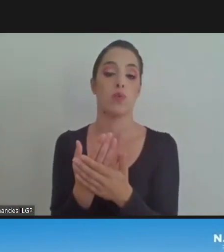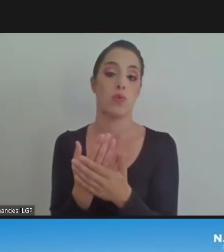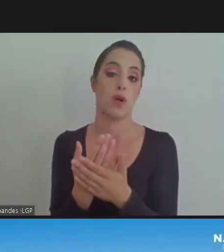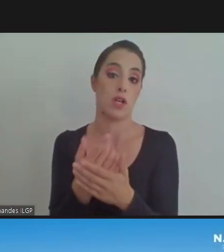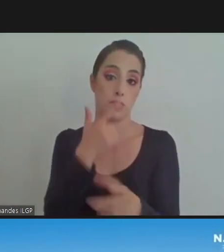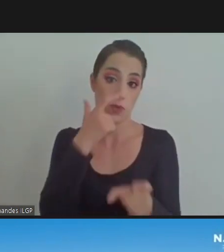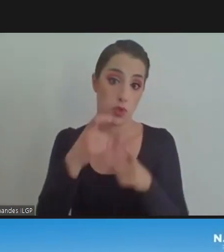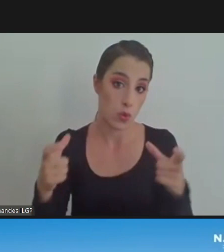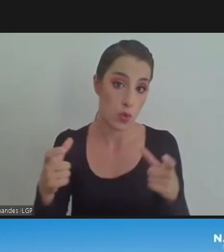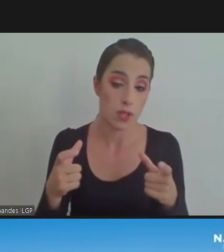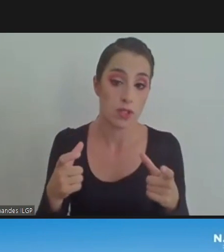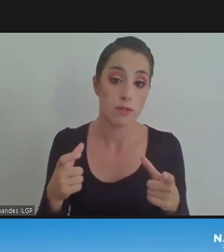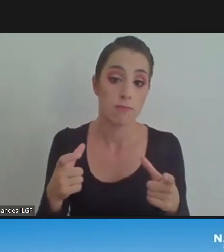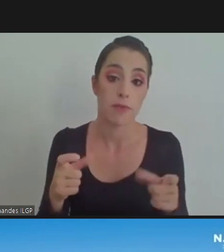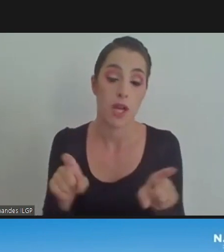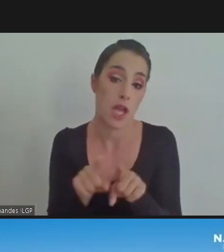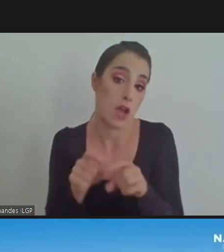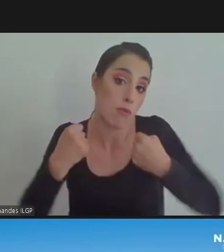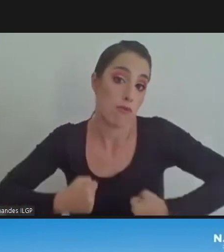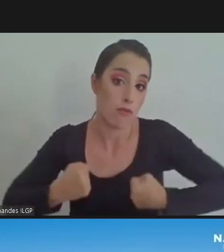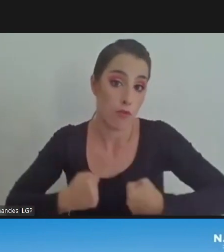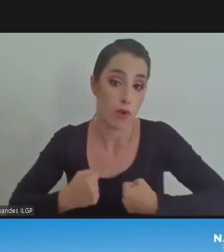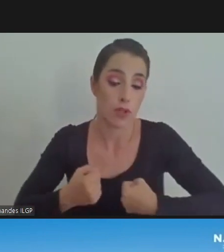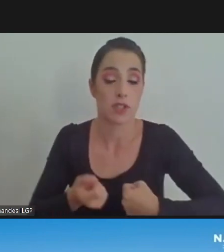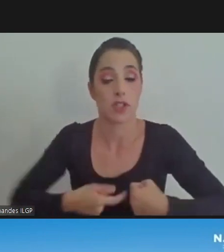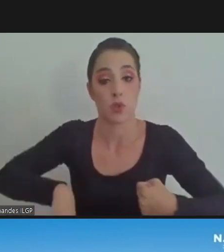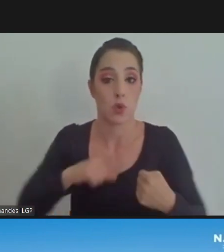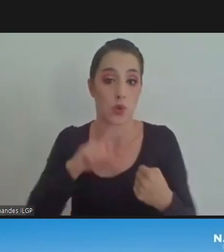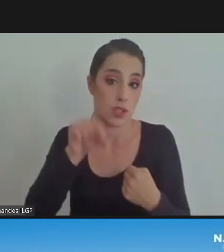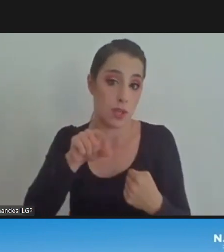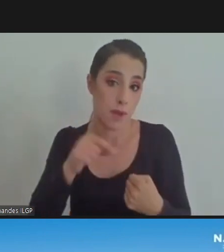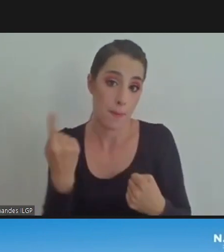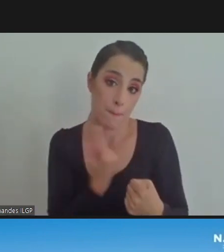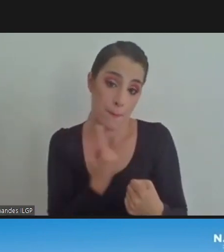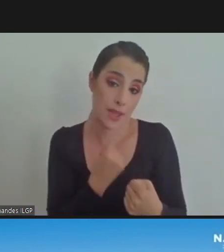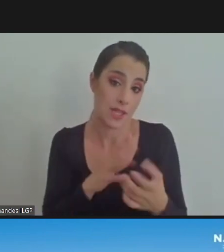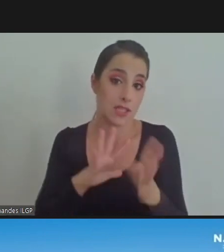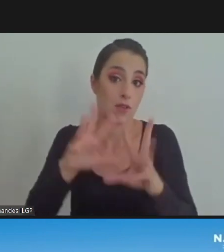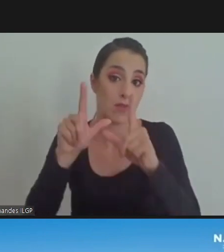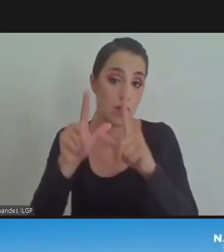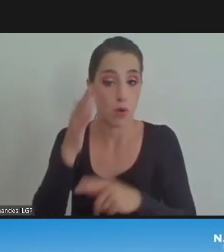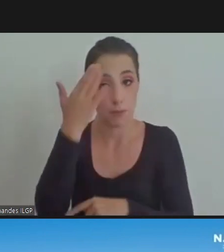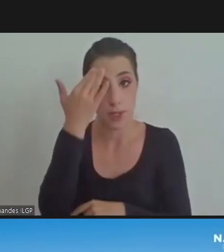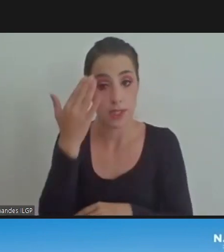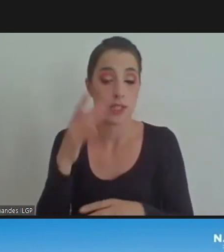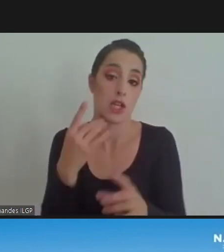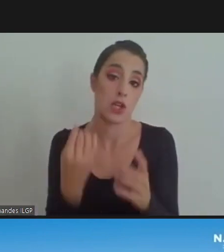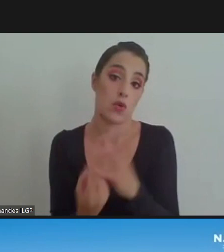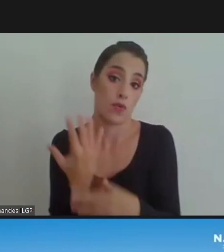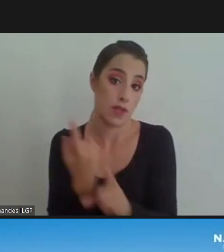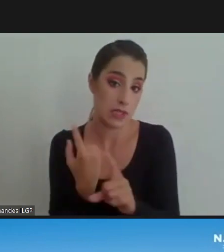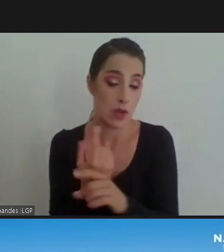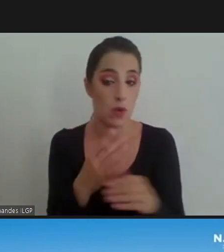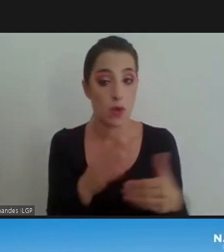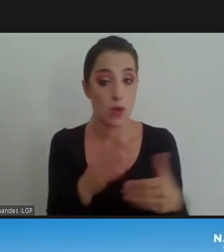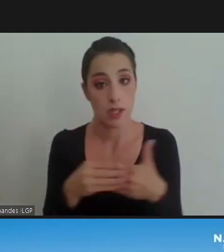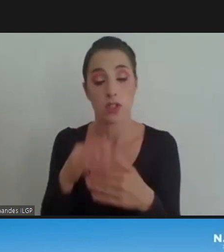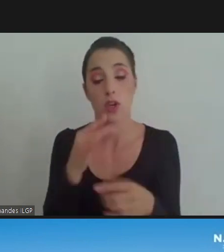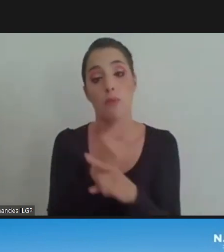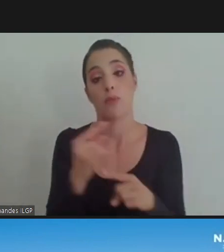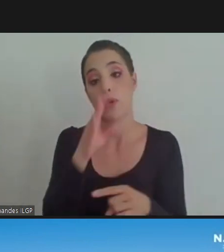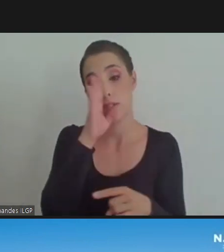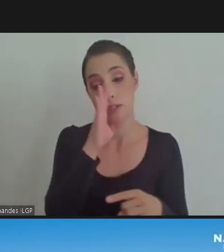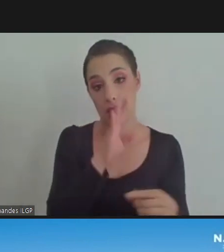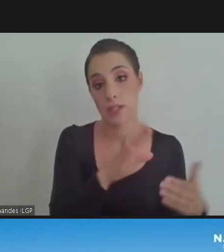ao risco. É uma forte agenda que a gente tem também de desenvolver competências de inovação nas lideranças, porque se as lideranças,